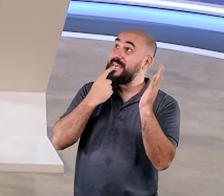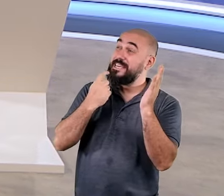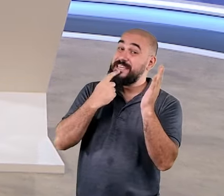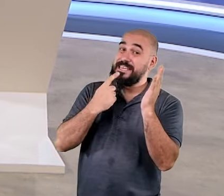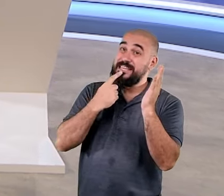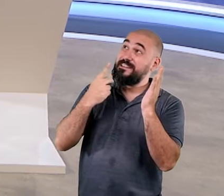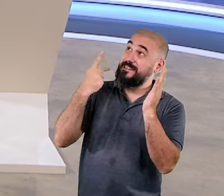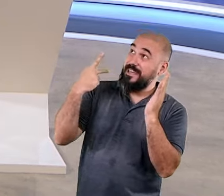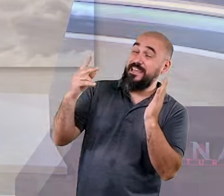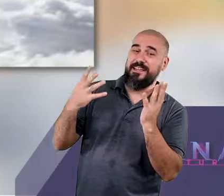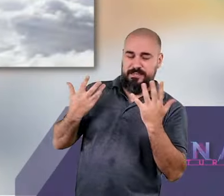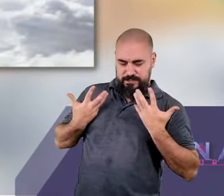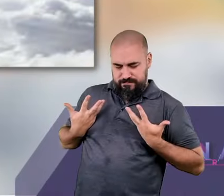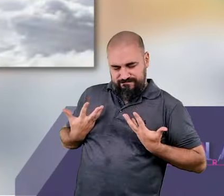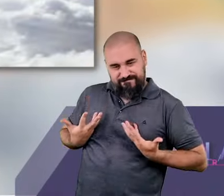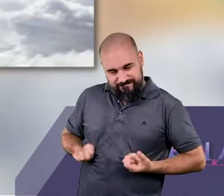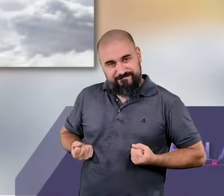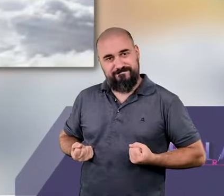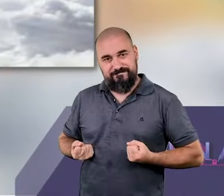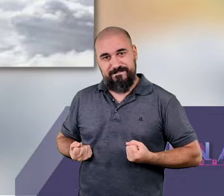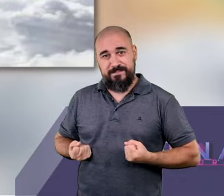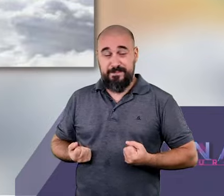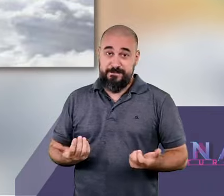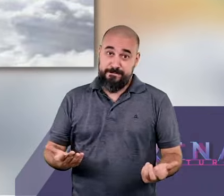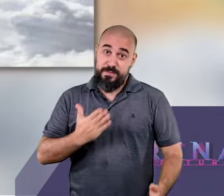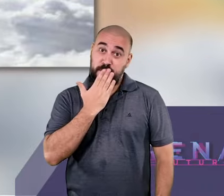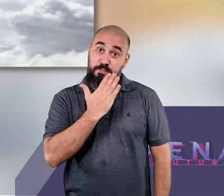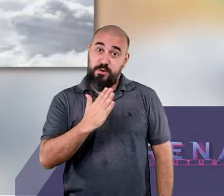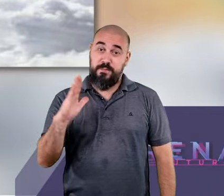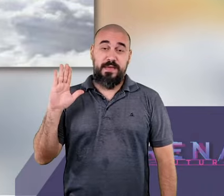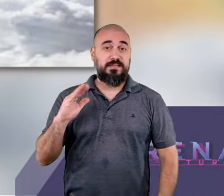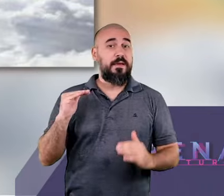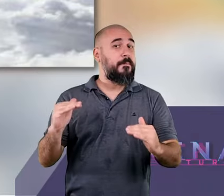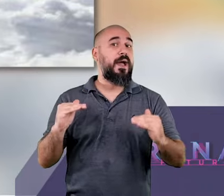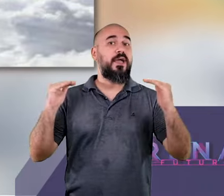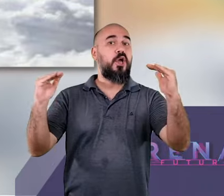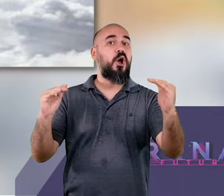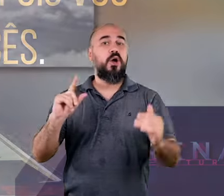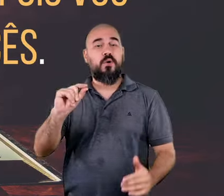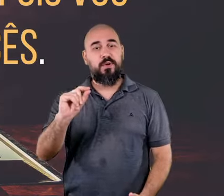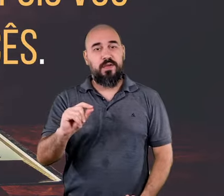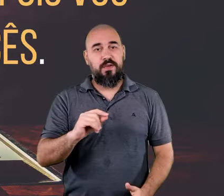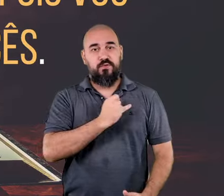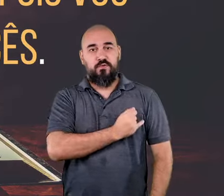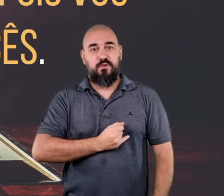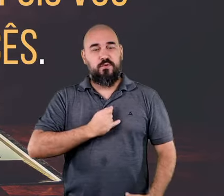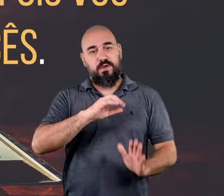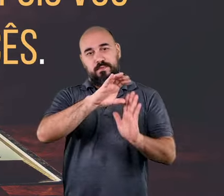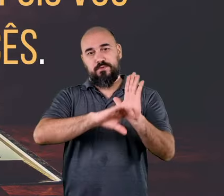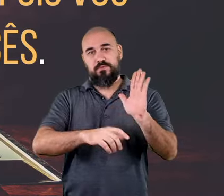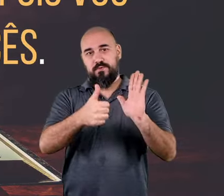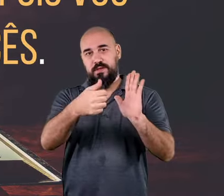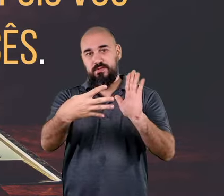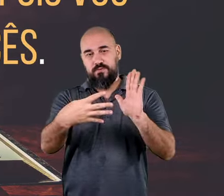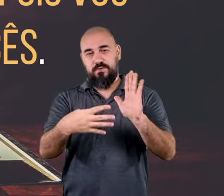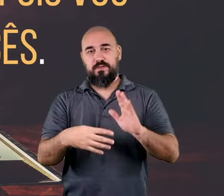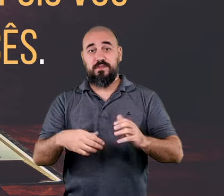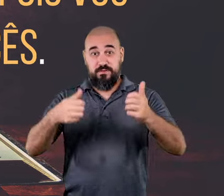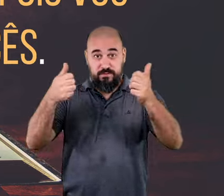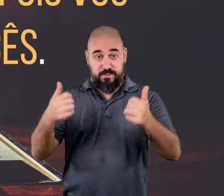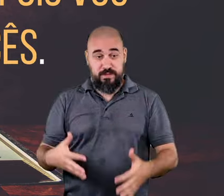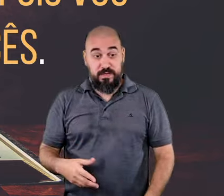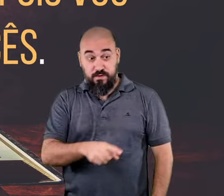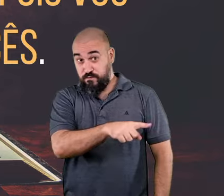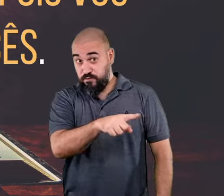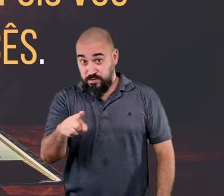Cordeiro. E a maior promessa está em João capítulo 14, 1-3, quando Jesus disse que o coração de vocês